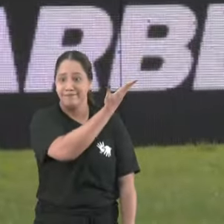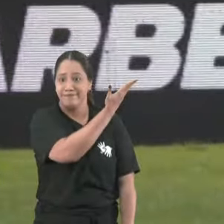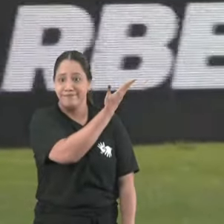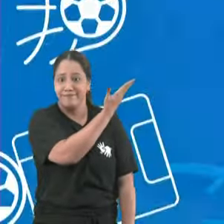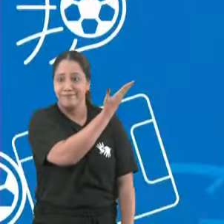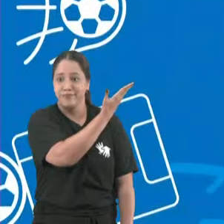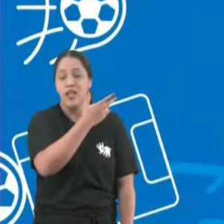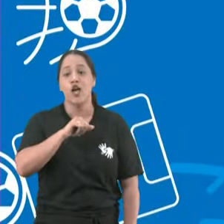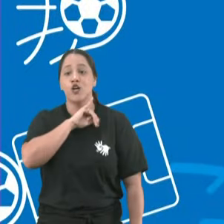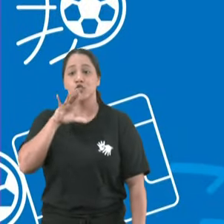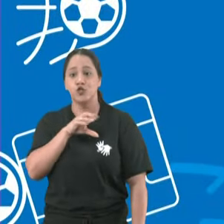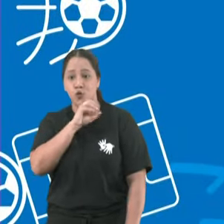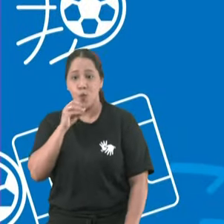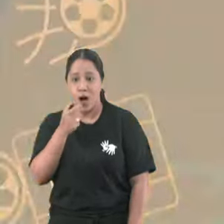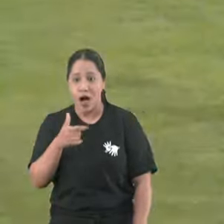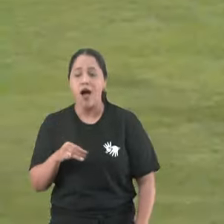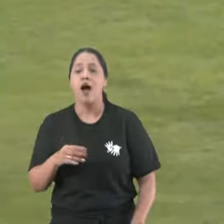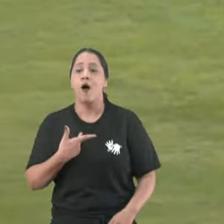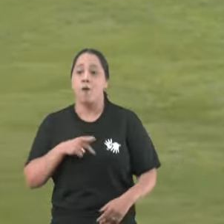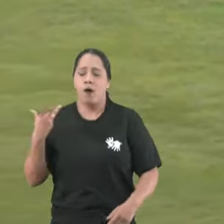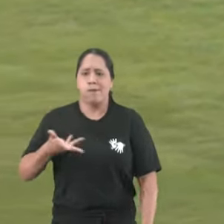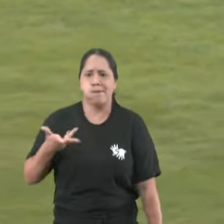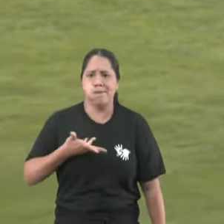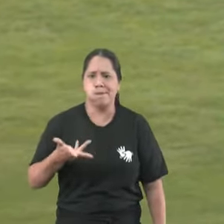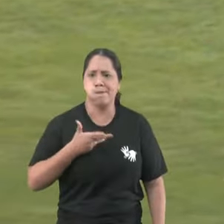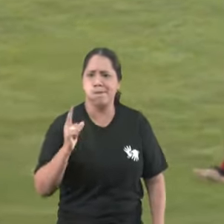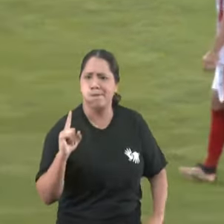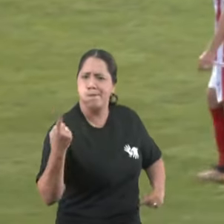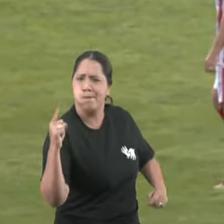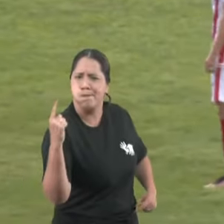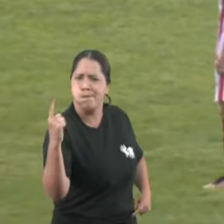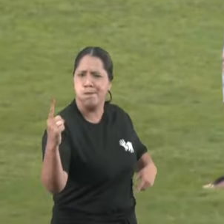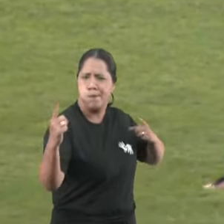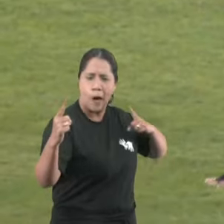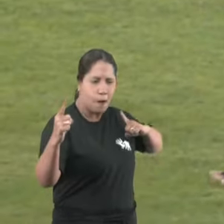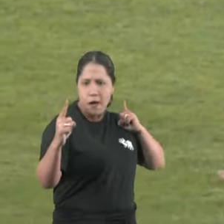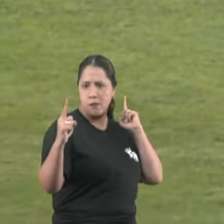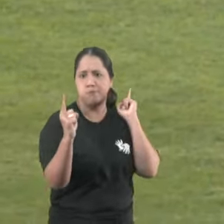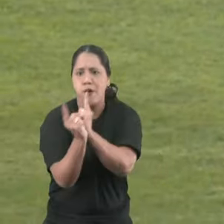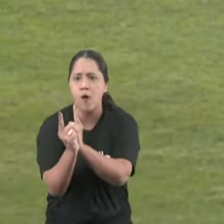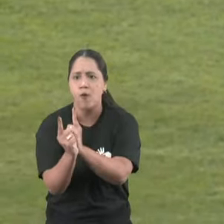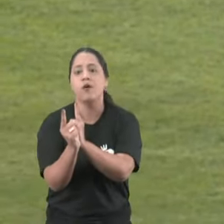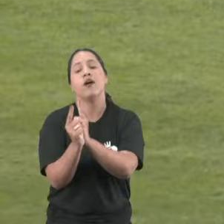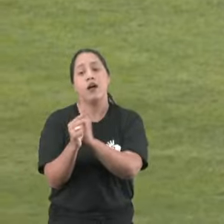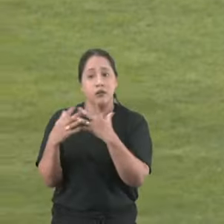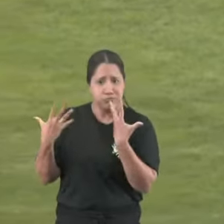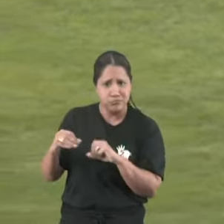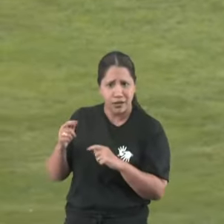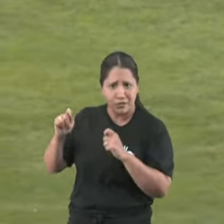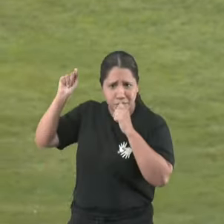O João partiria em velocidade e o Simon não deixou. Acertou o árbitro, Alberto?